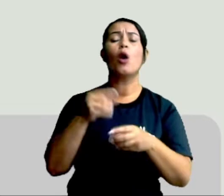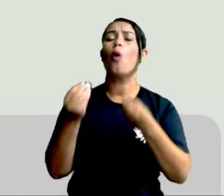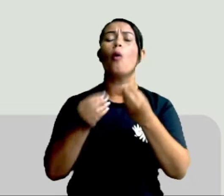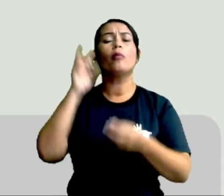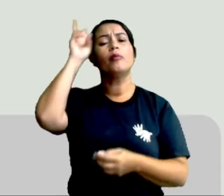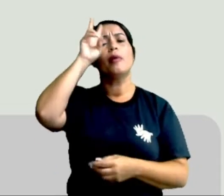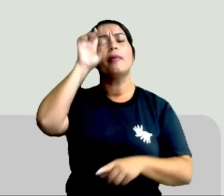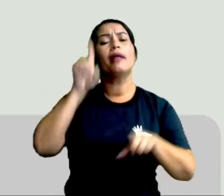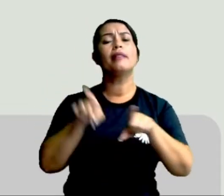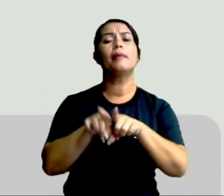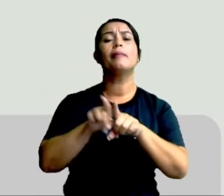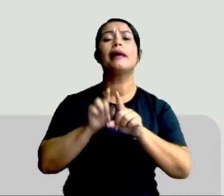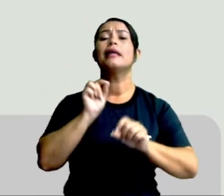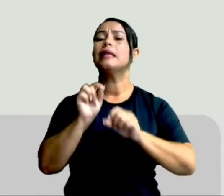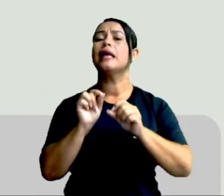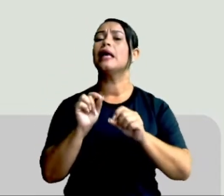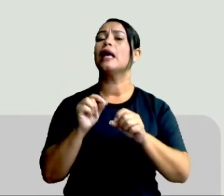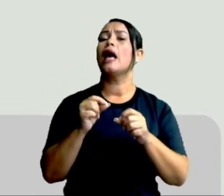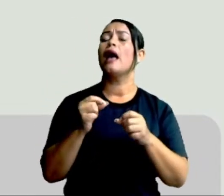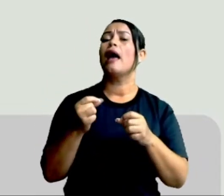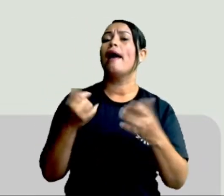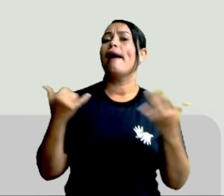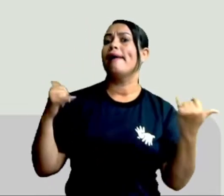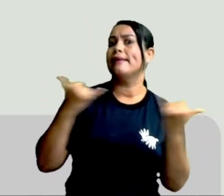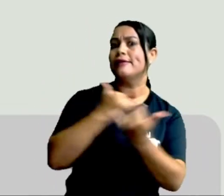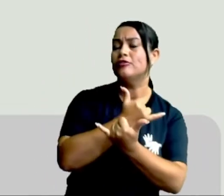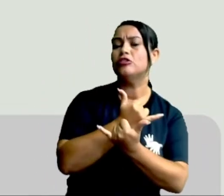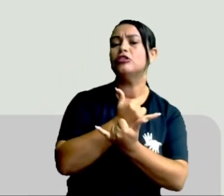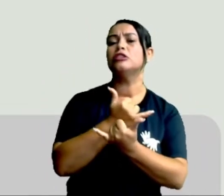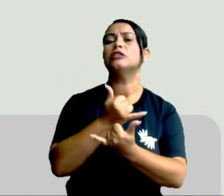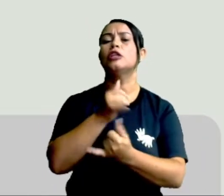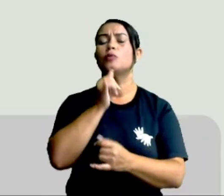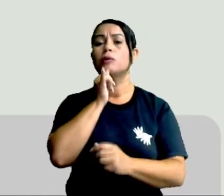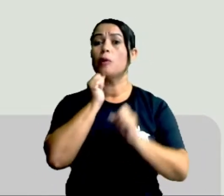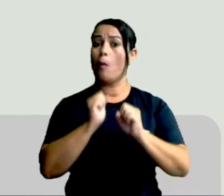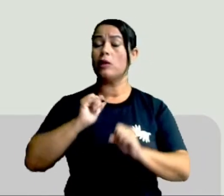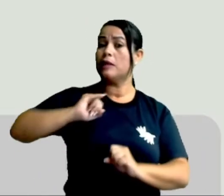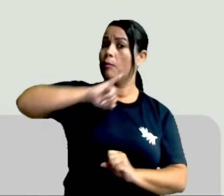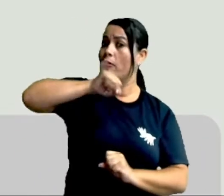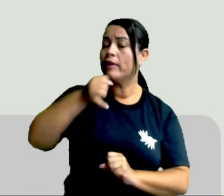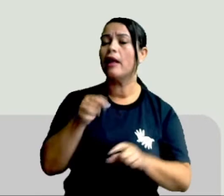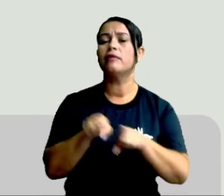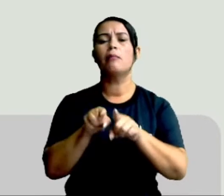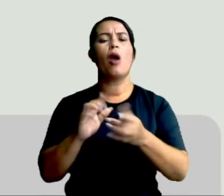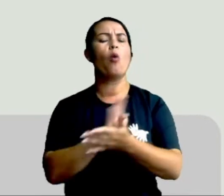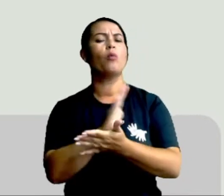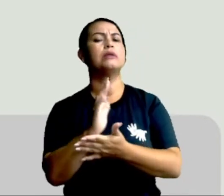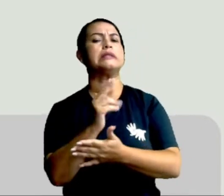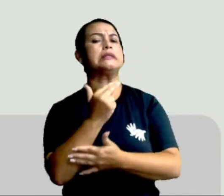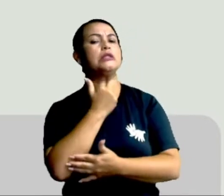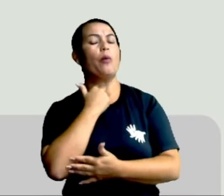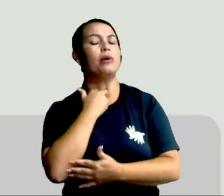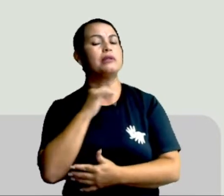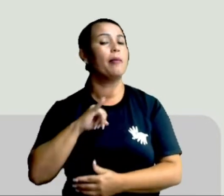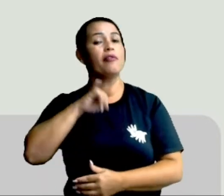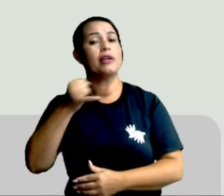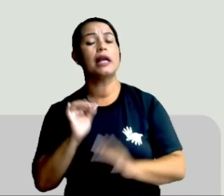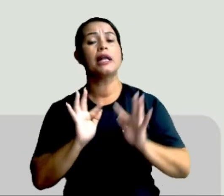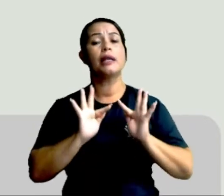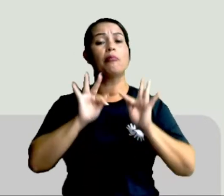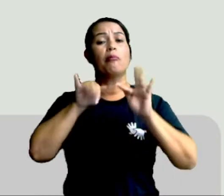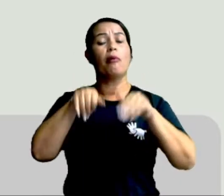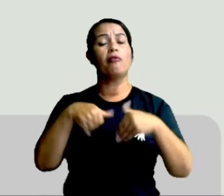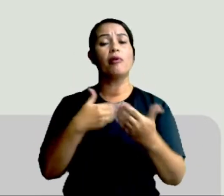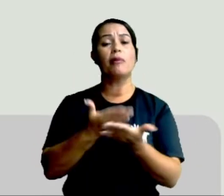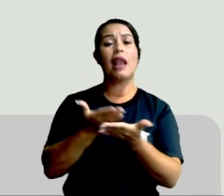aquelas energias que são renováveis e aquelas fontes de energia não renováveis. E por fim, para finalizar nossa aula